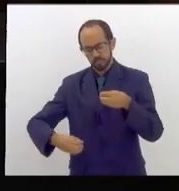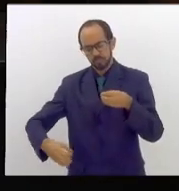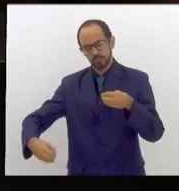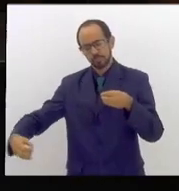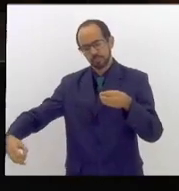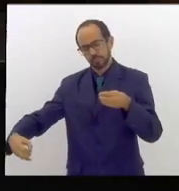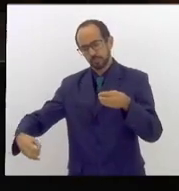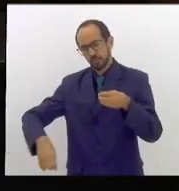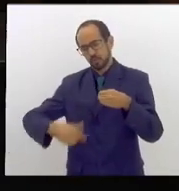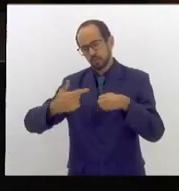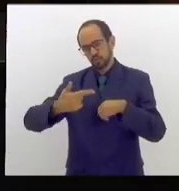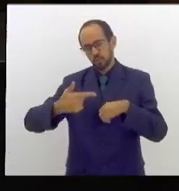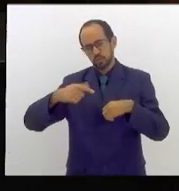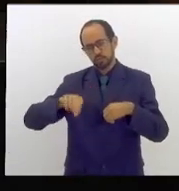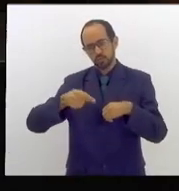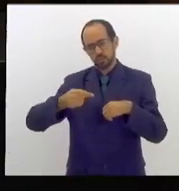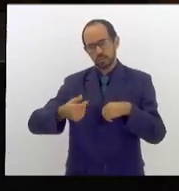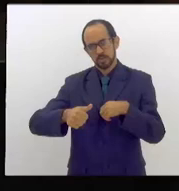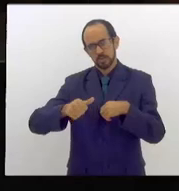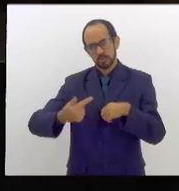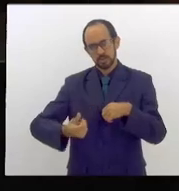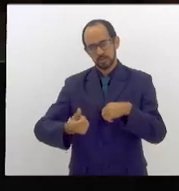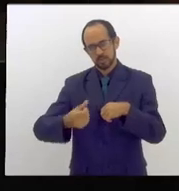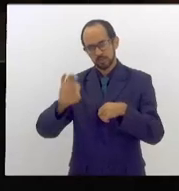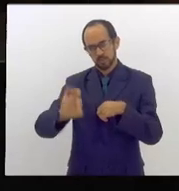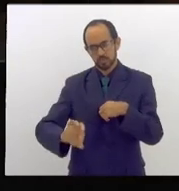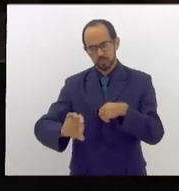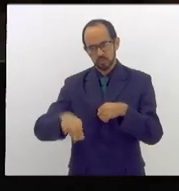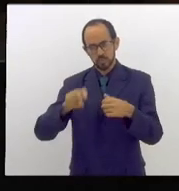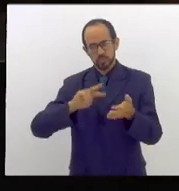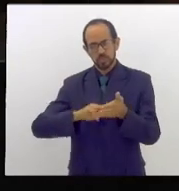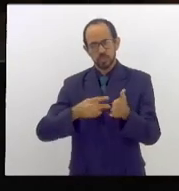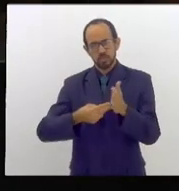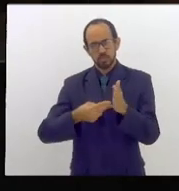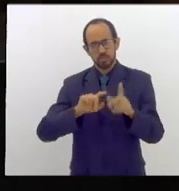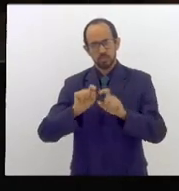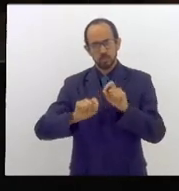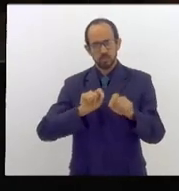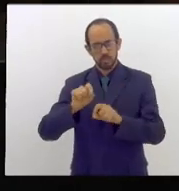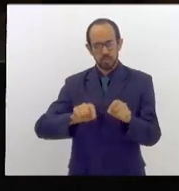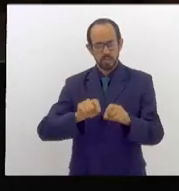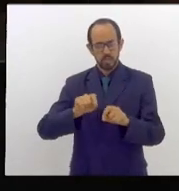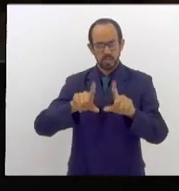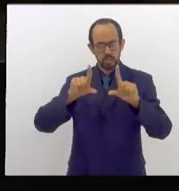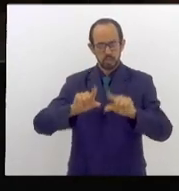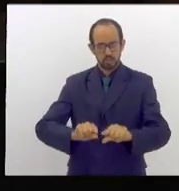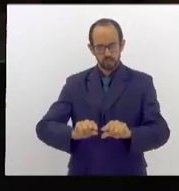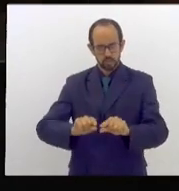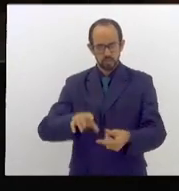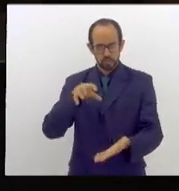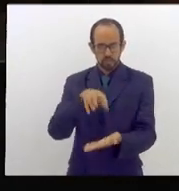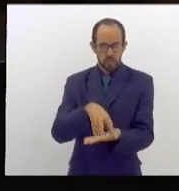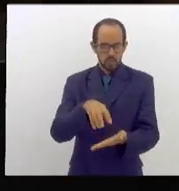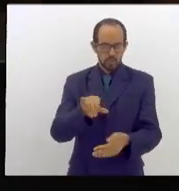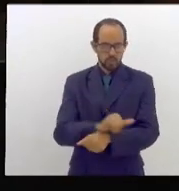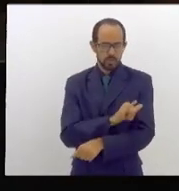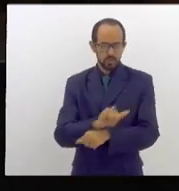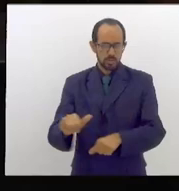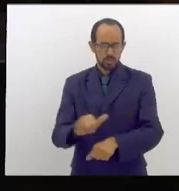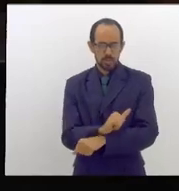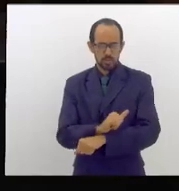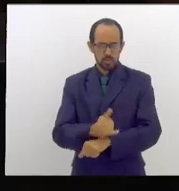em 2,16% Ou seja a reduções em áreas estratégicas